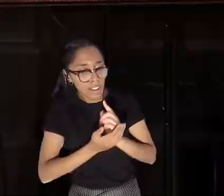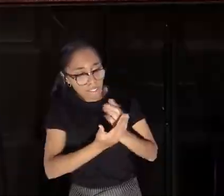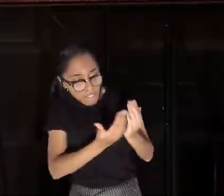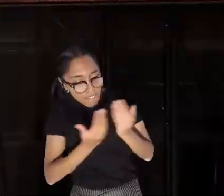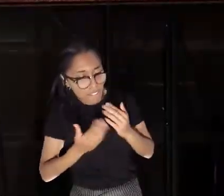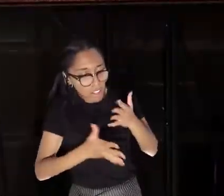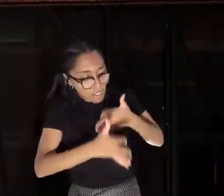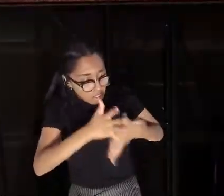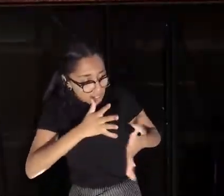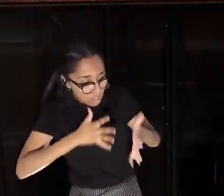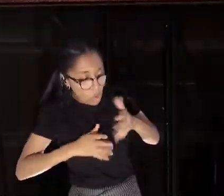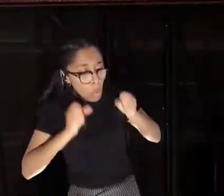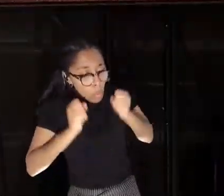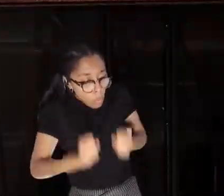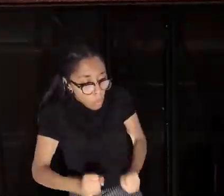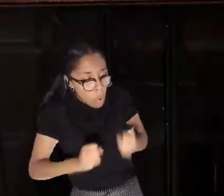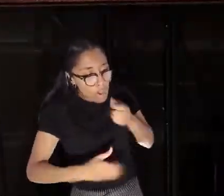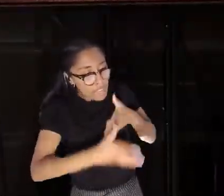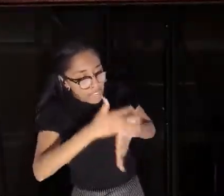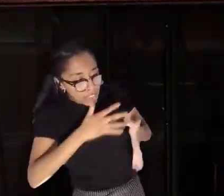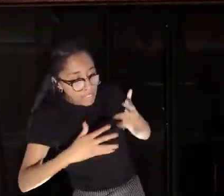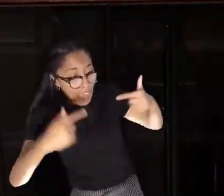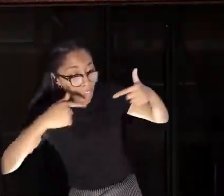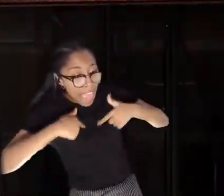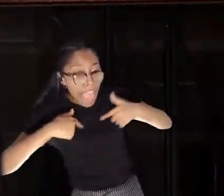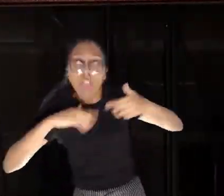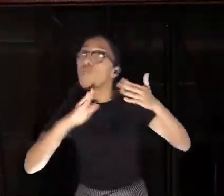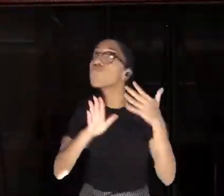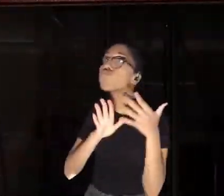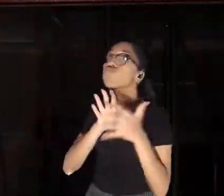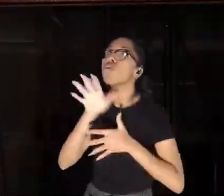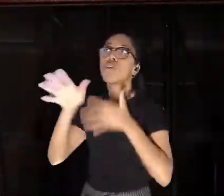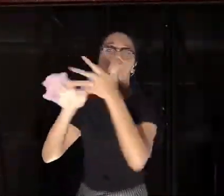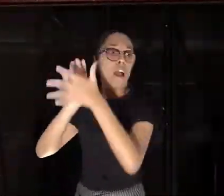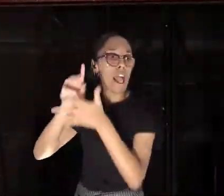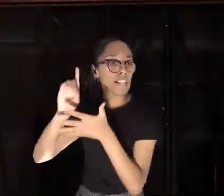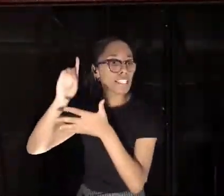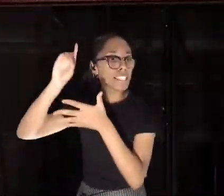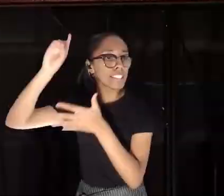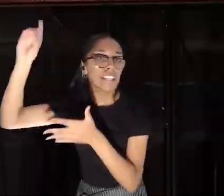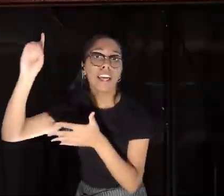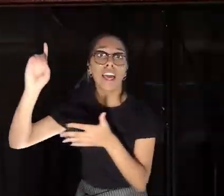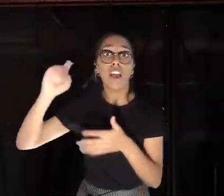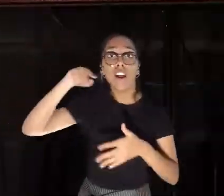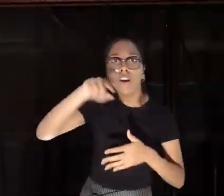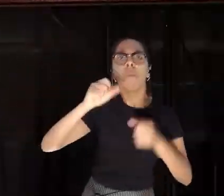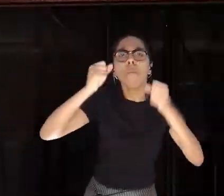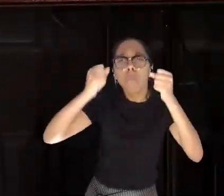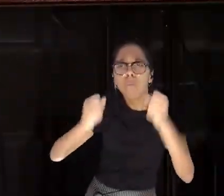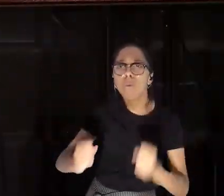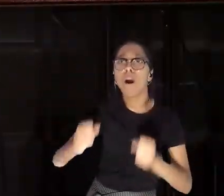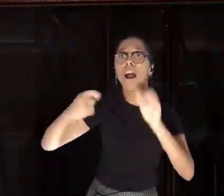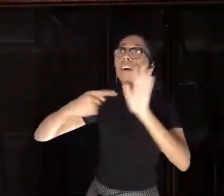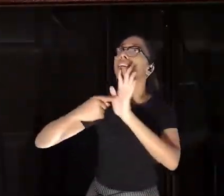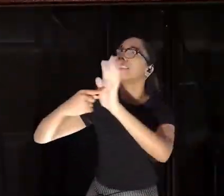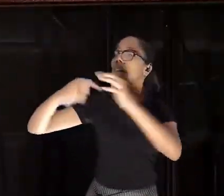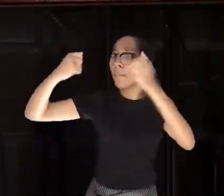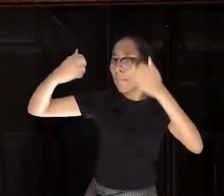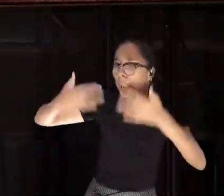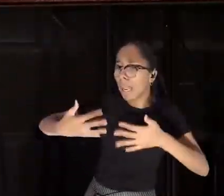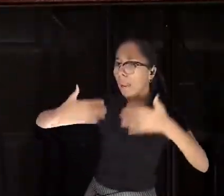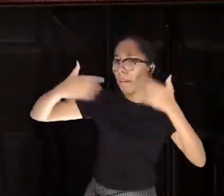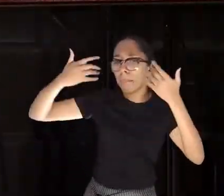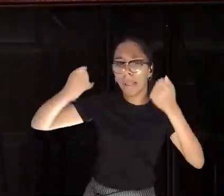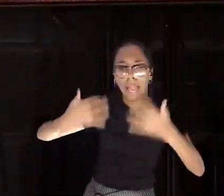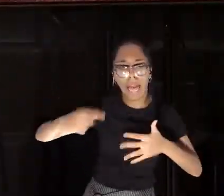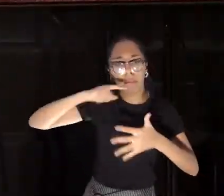você não consegue orar, ele geme diante do Pai quando você não tem força, ele geme diante do Pai com gemidos inexprimíveis. Sabe